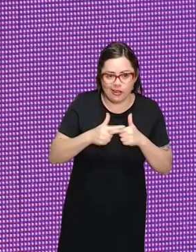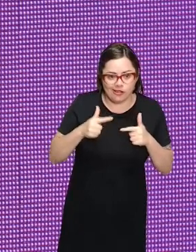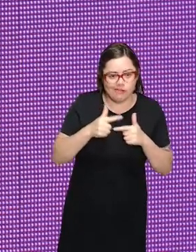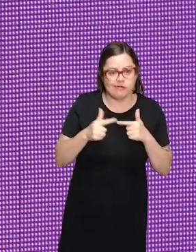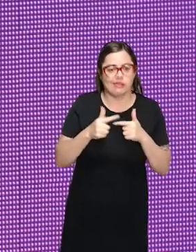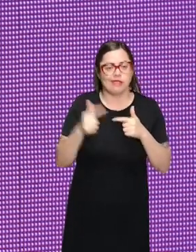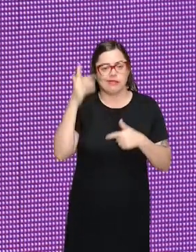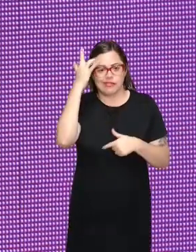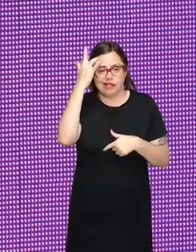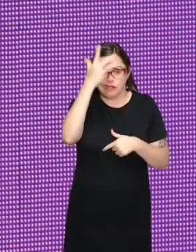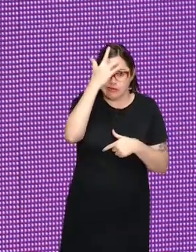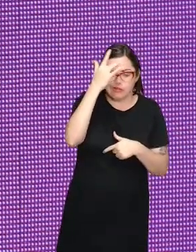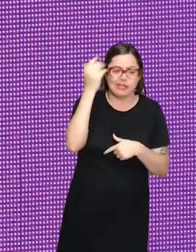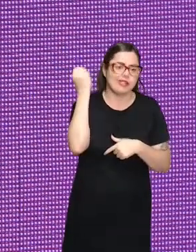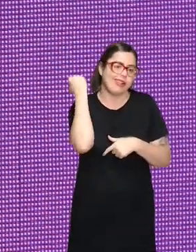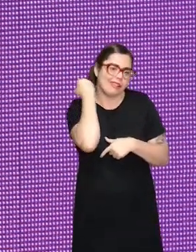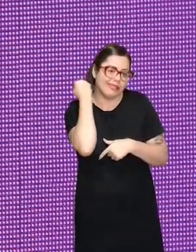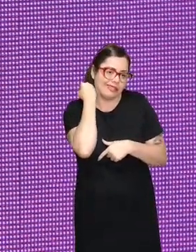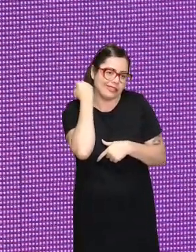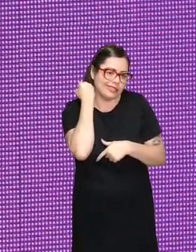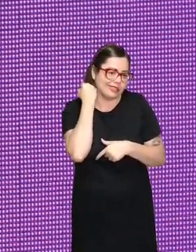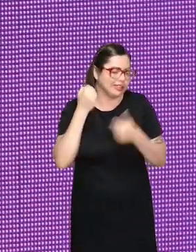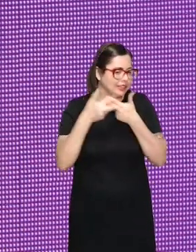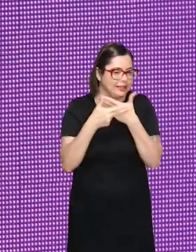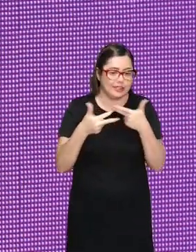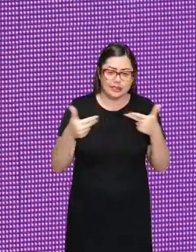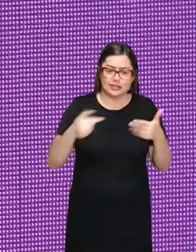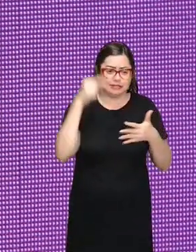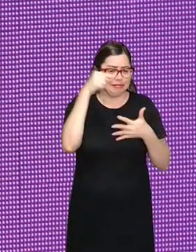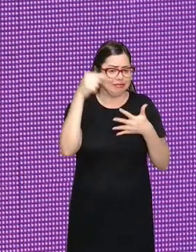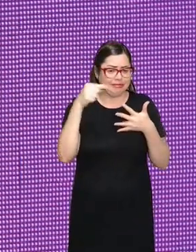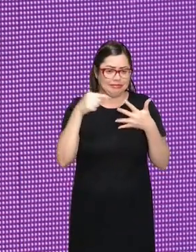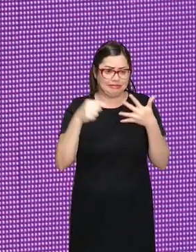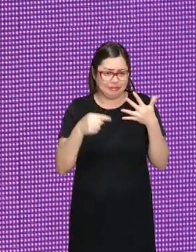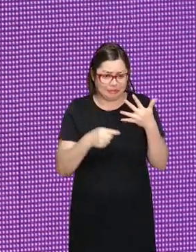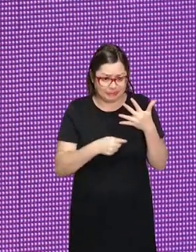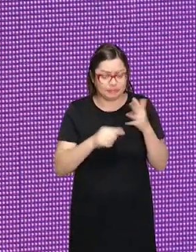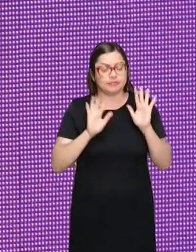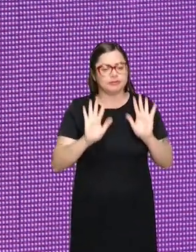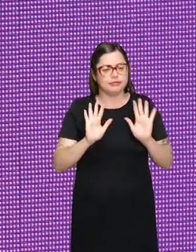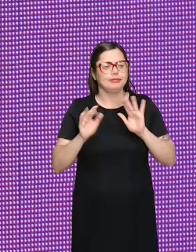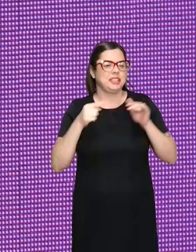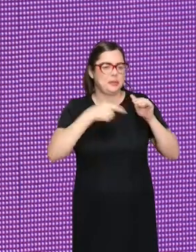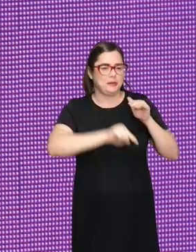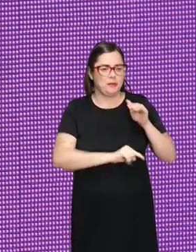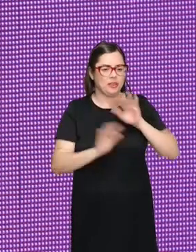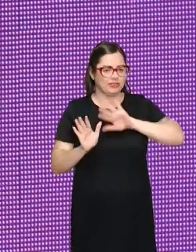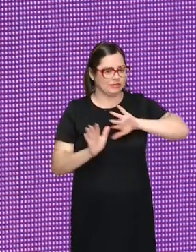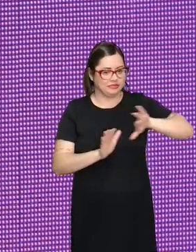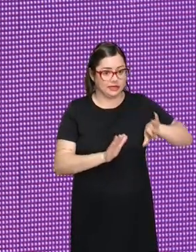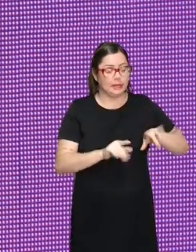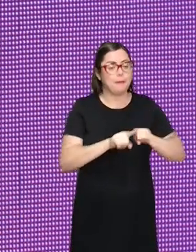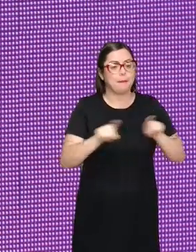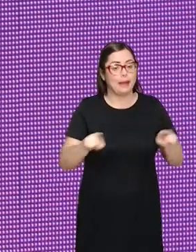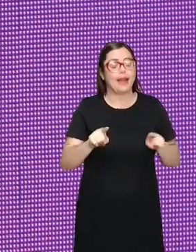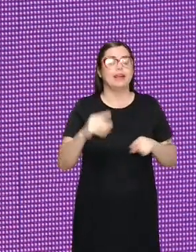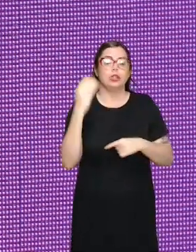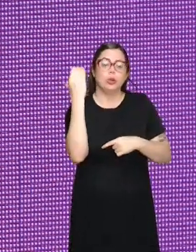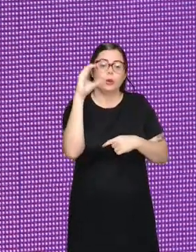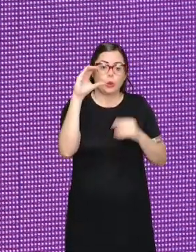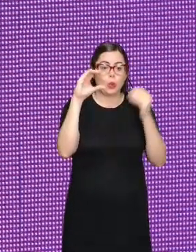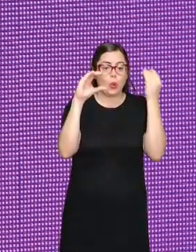de estresse, enfim, aí a gente pode se aprofundar aqui em algumas dessas coisas, mas, acima de tudo, o conteúdo que eu falo ali,